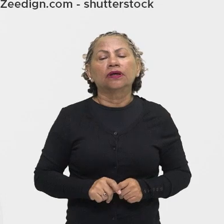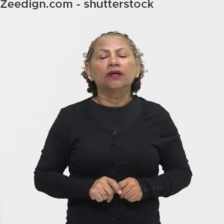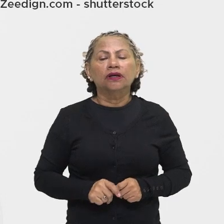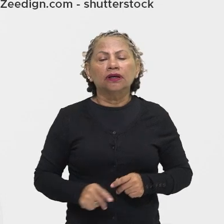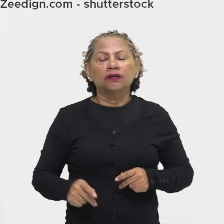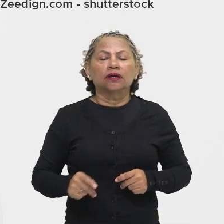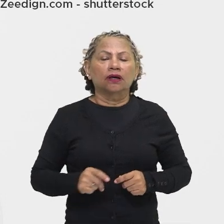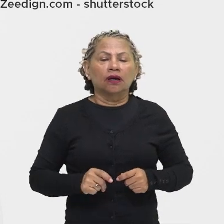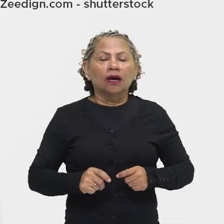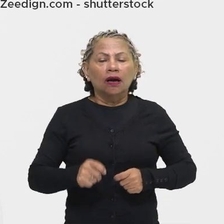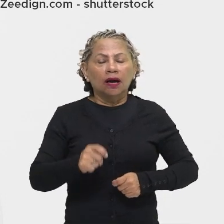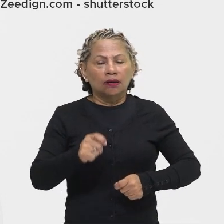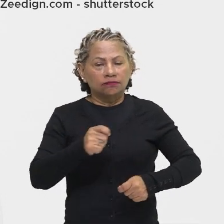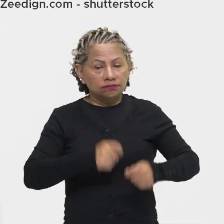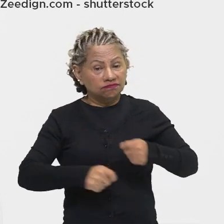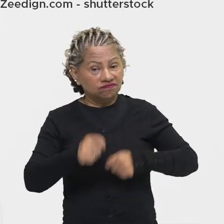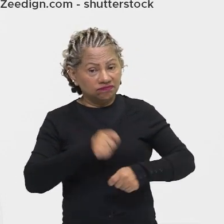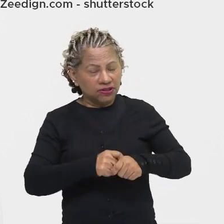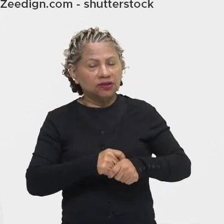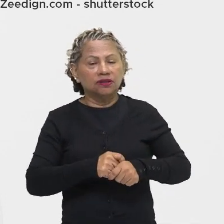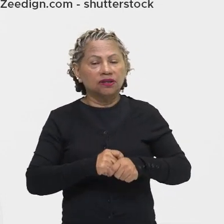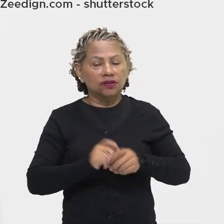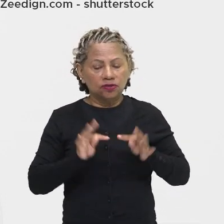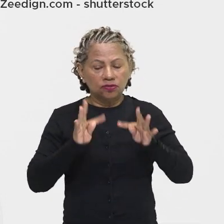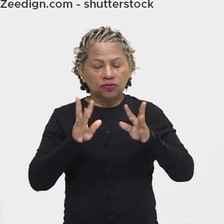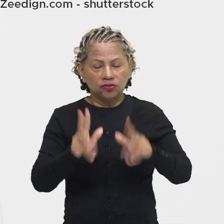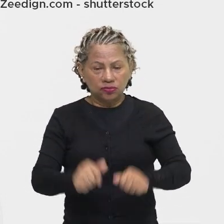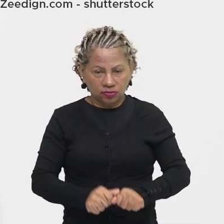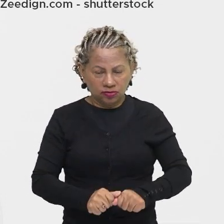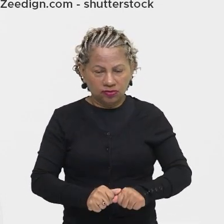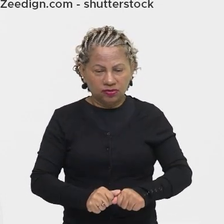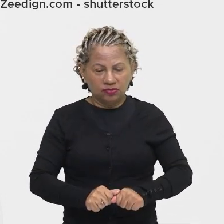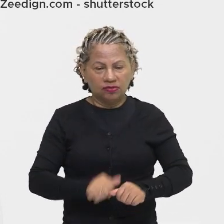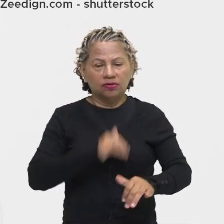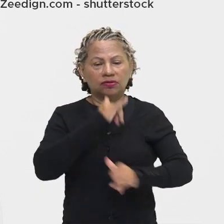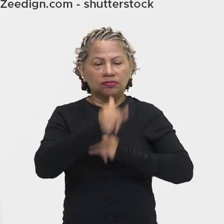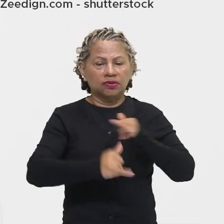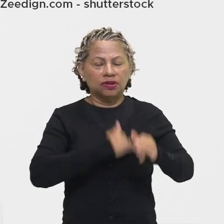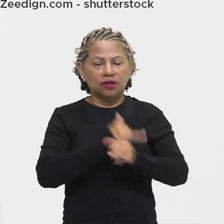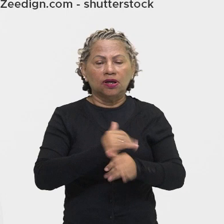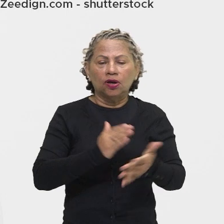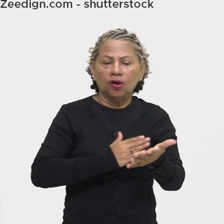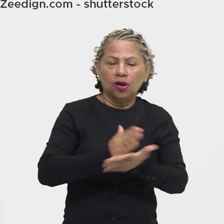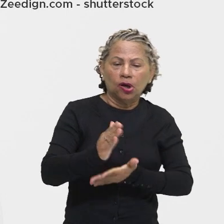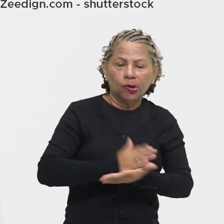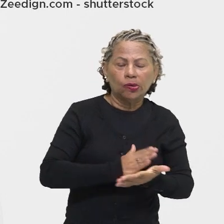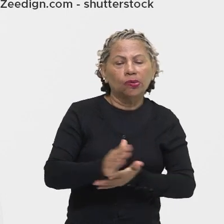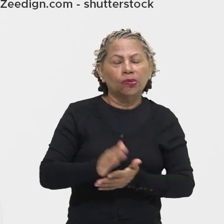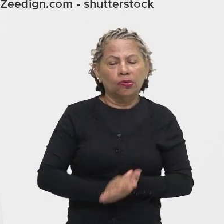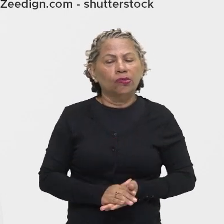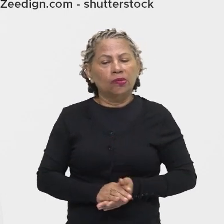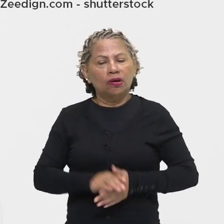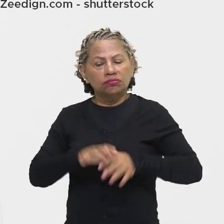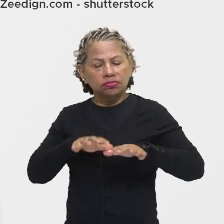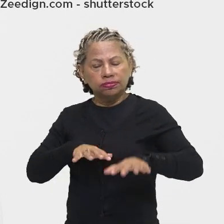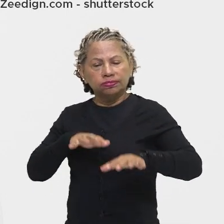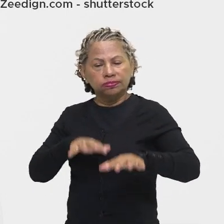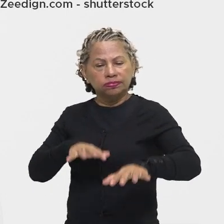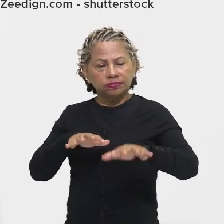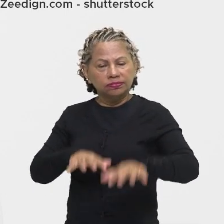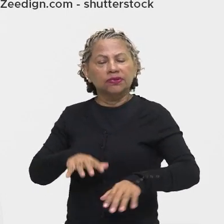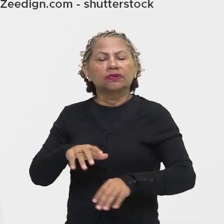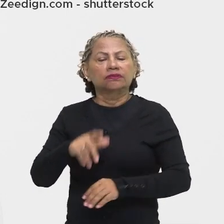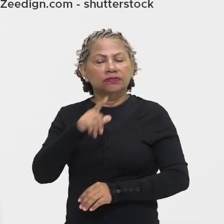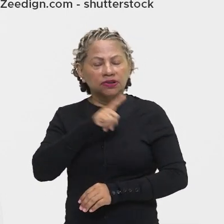forma totalmente online. Nessa época, alguns protestos ganharam dimensões tão grandes